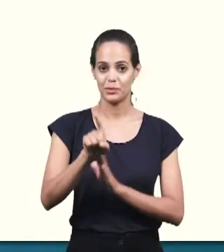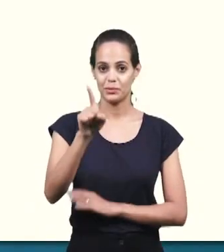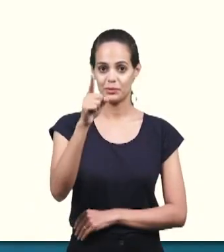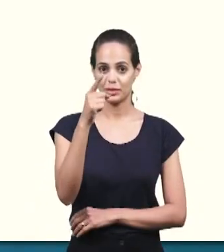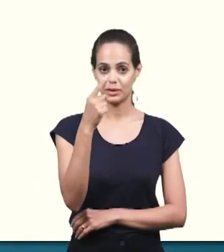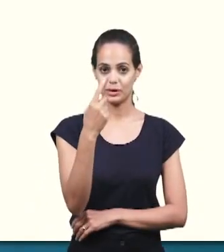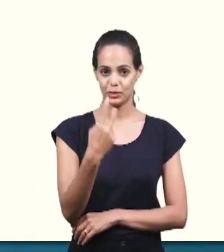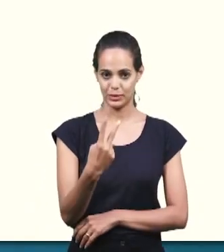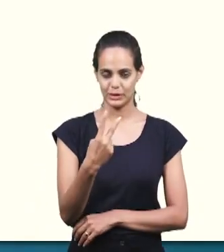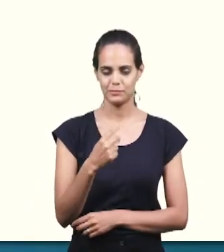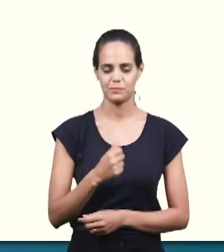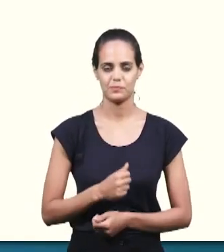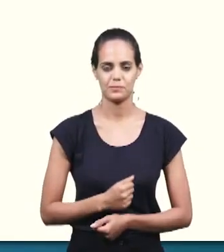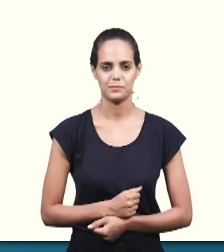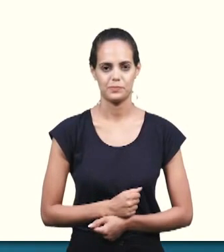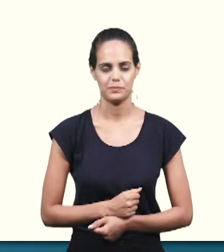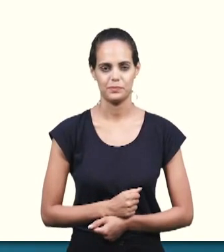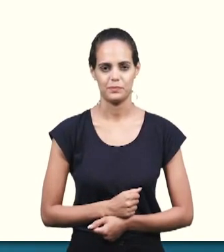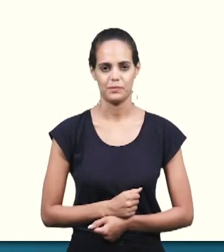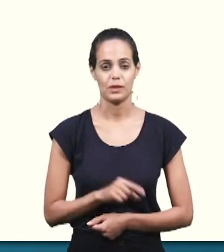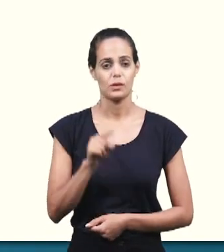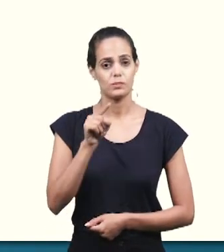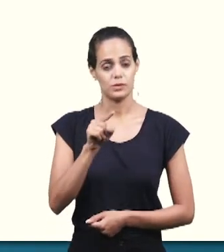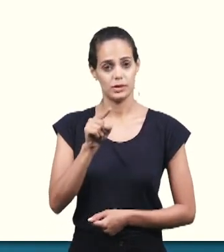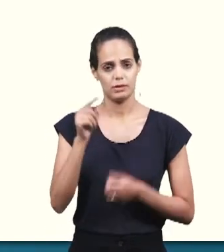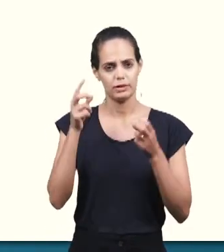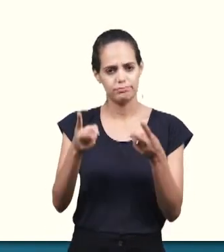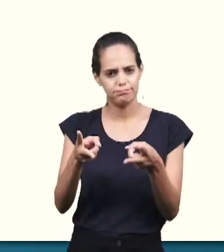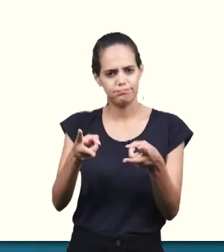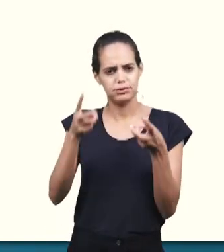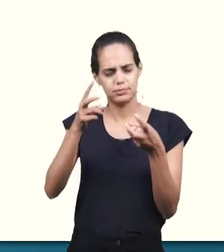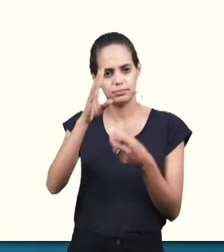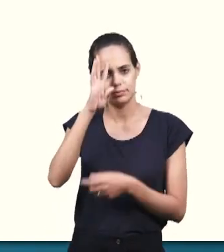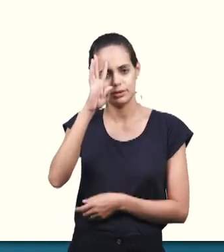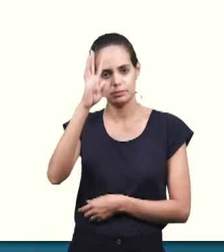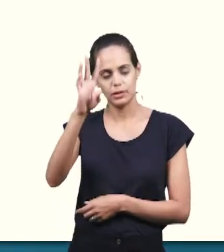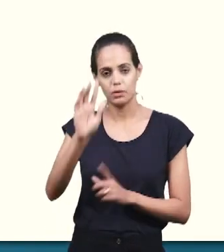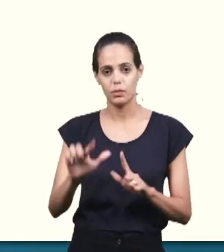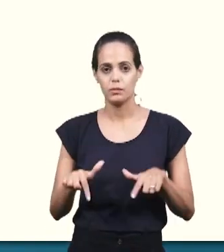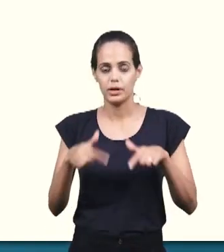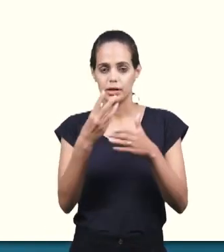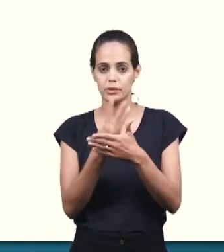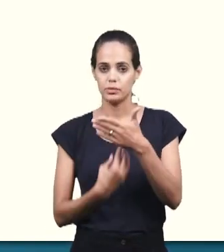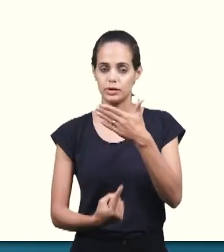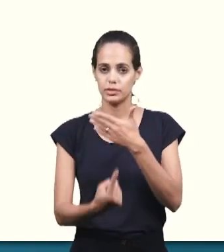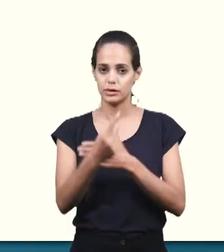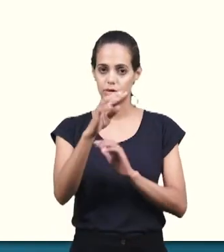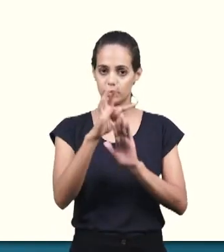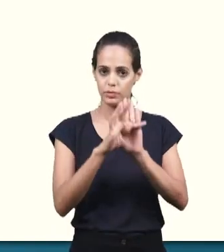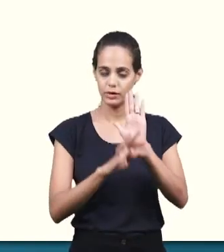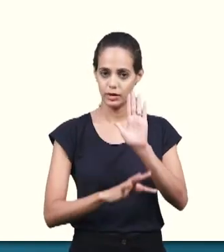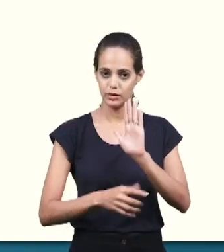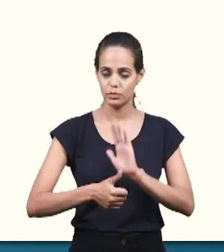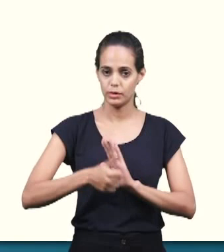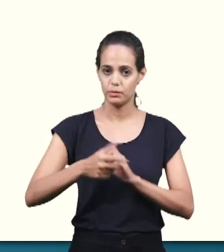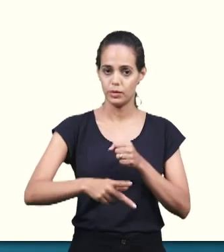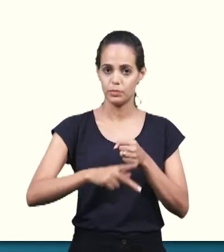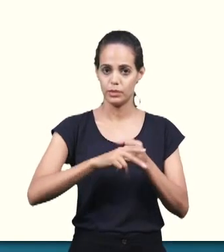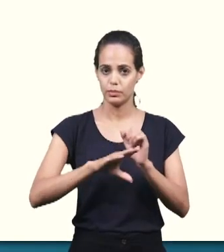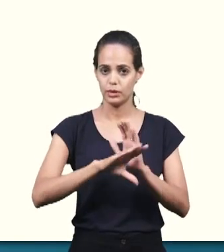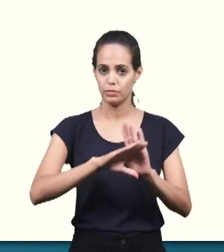assim: destaque a operação da Trindade no texto mencionado, ou seja, 1